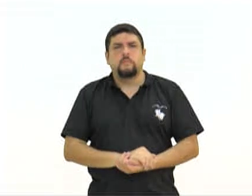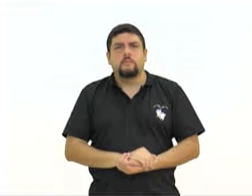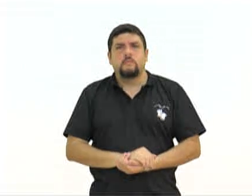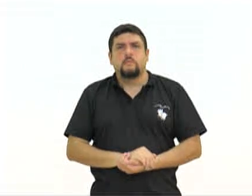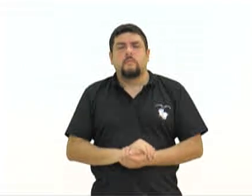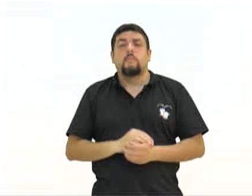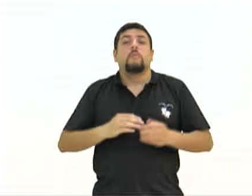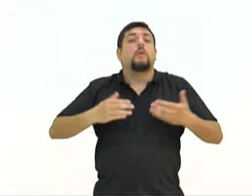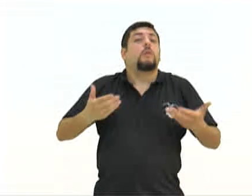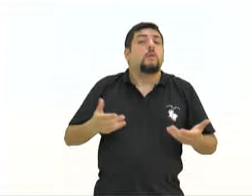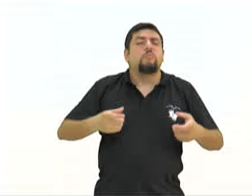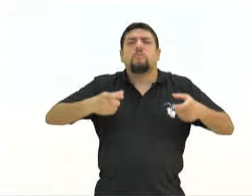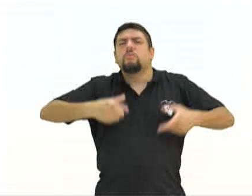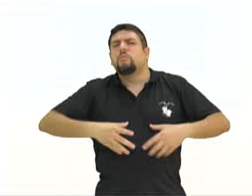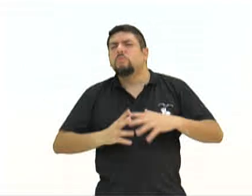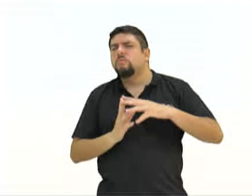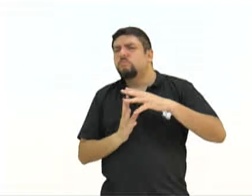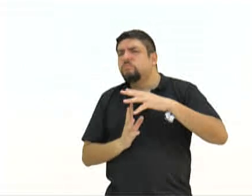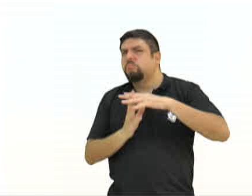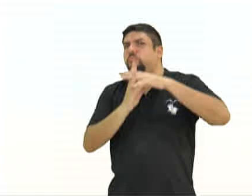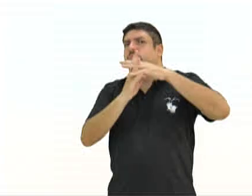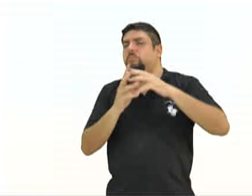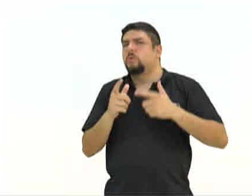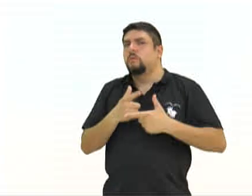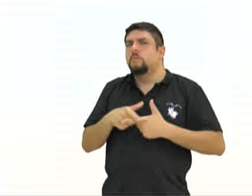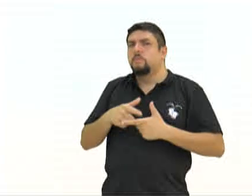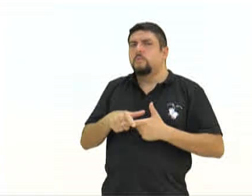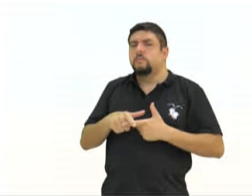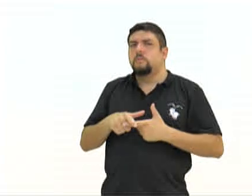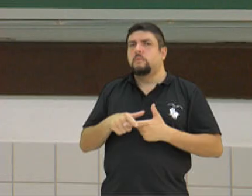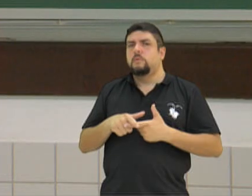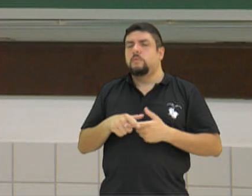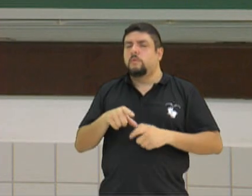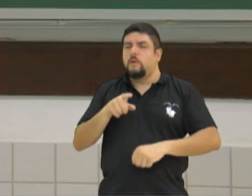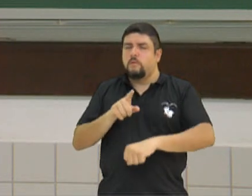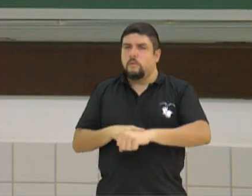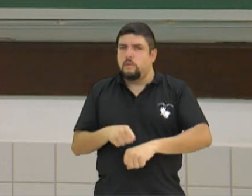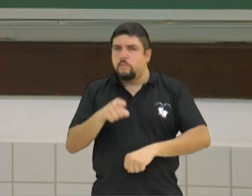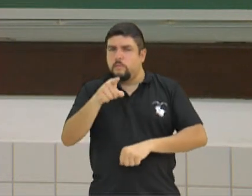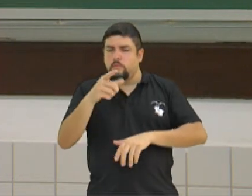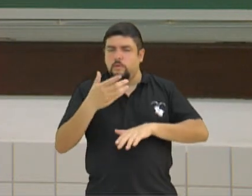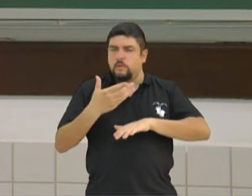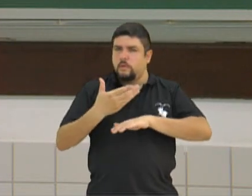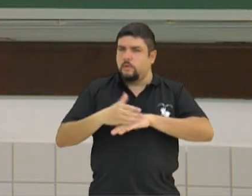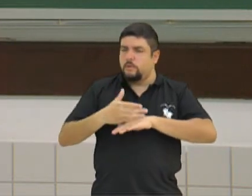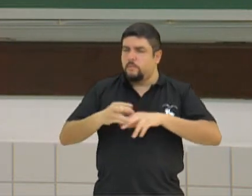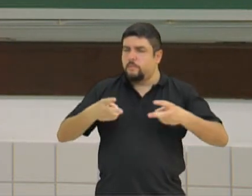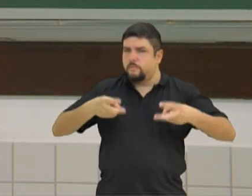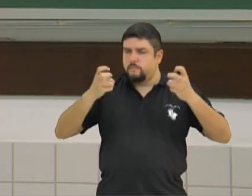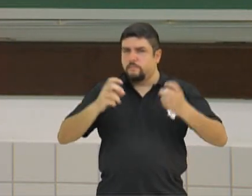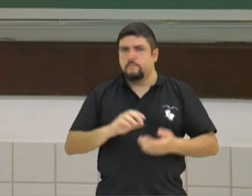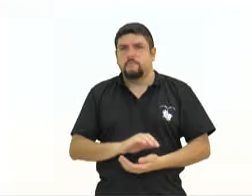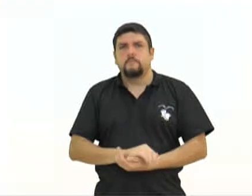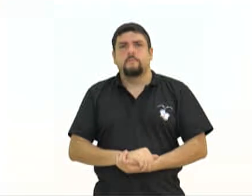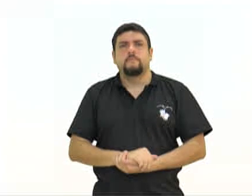é o conflito gerador dos acontecimentos no enredo dessa trama? Um tempo para vocês localizarem e sublinharem aí.